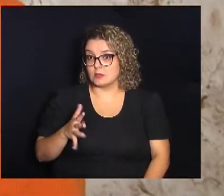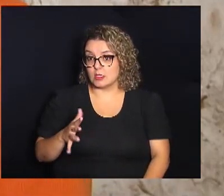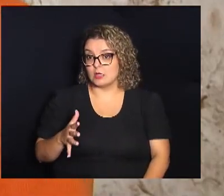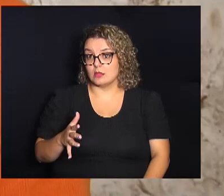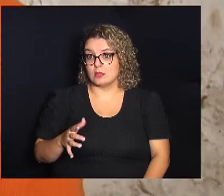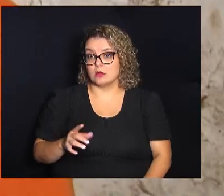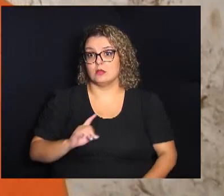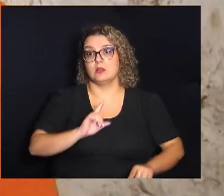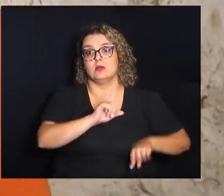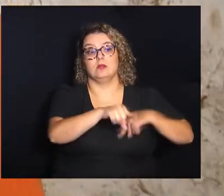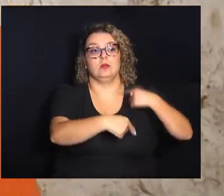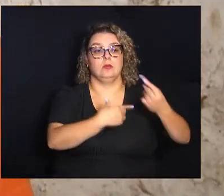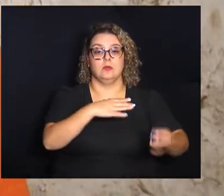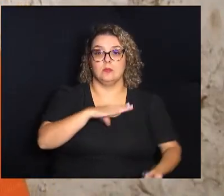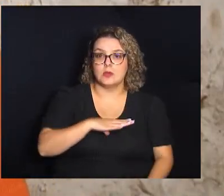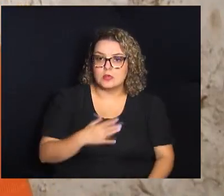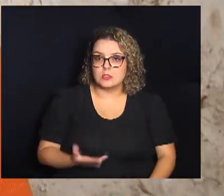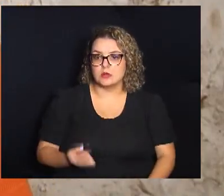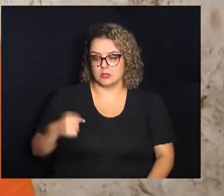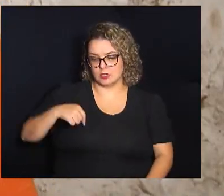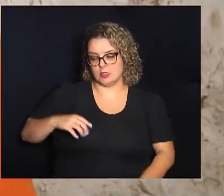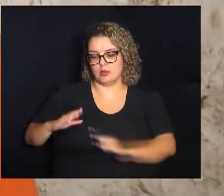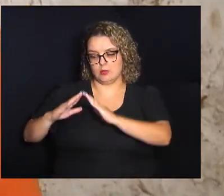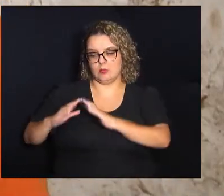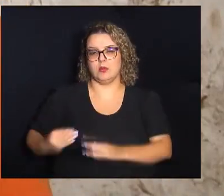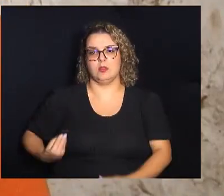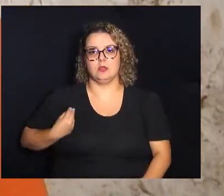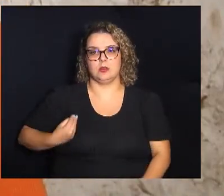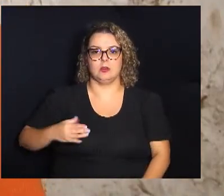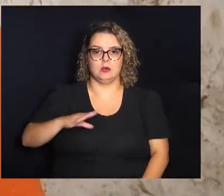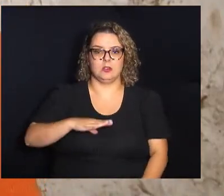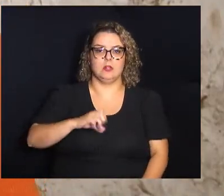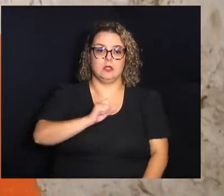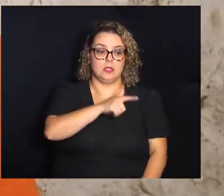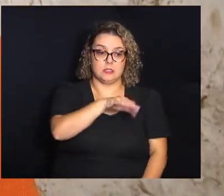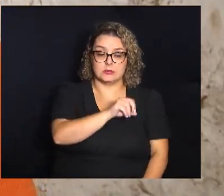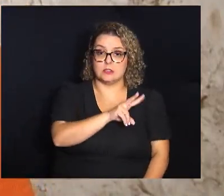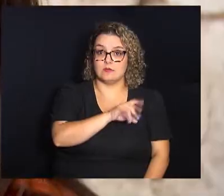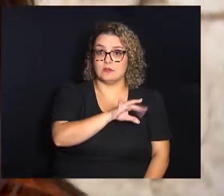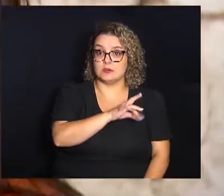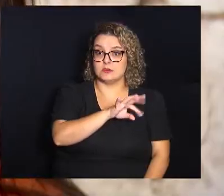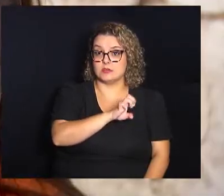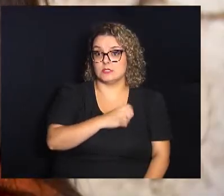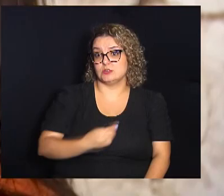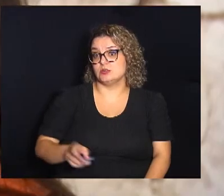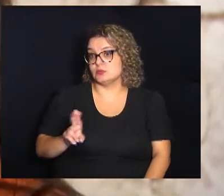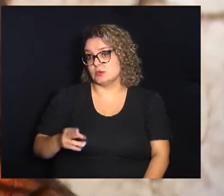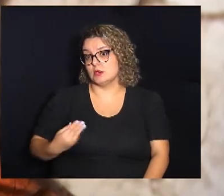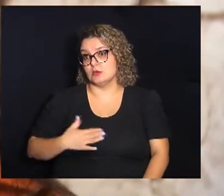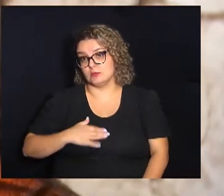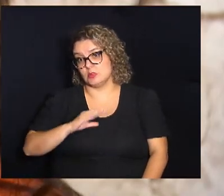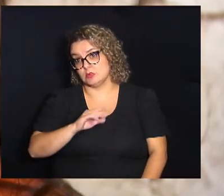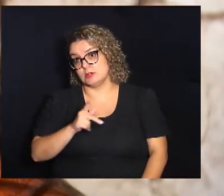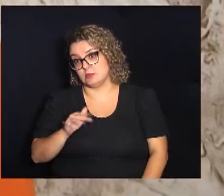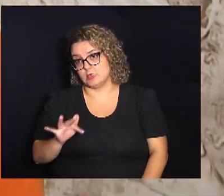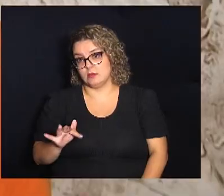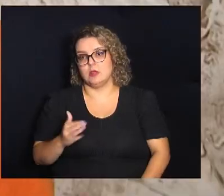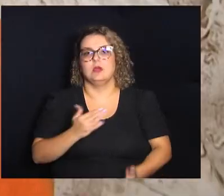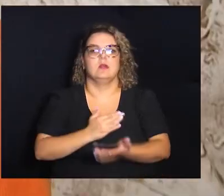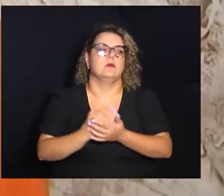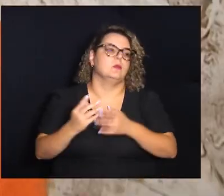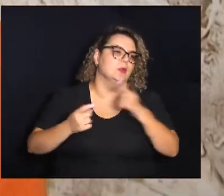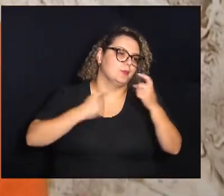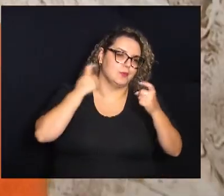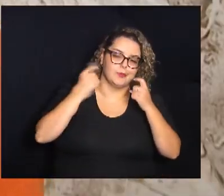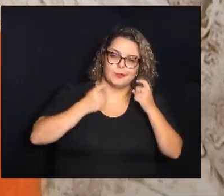numa outra cidade, eu aqui em Campinas e lá em São Vicente utilizaram o meu CPF. Aí começou a dor de cabeça. A gente